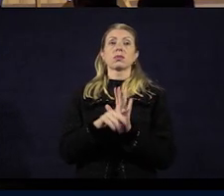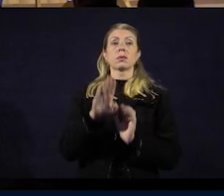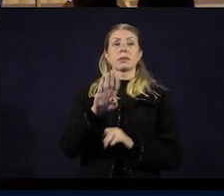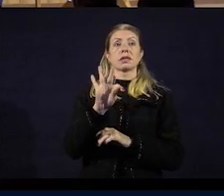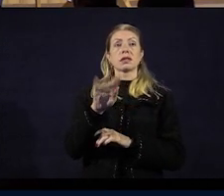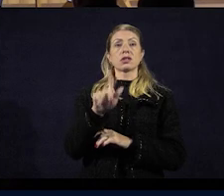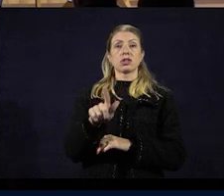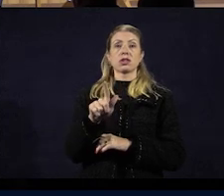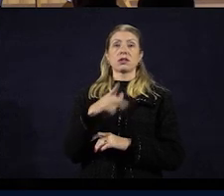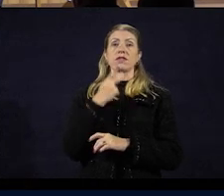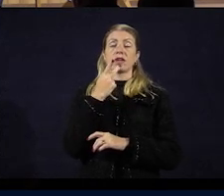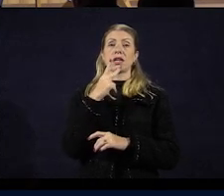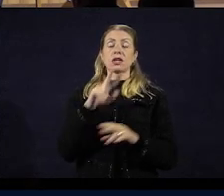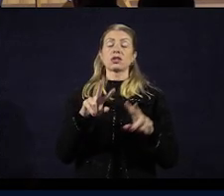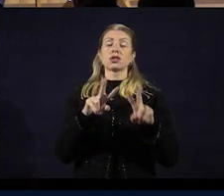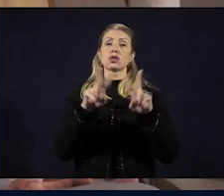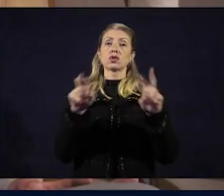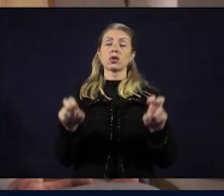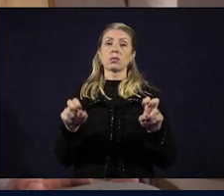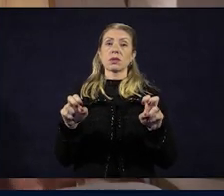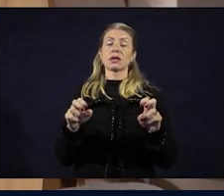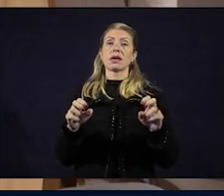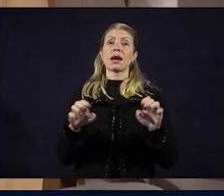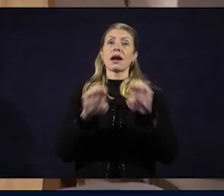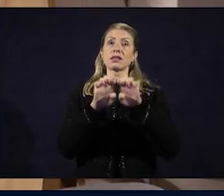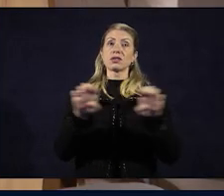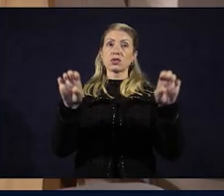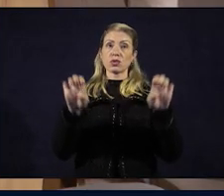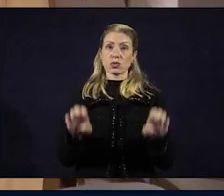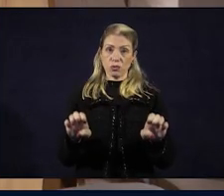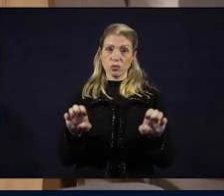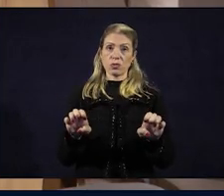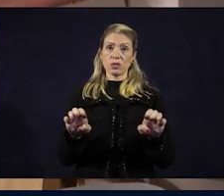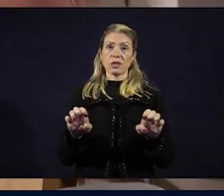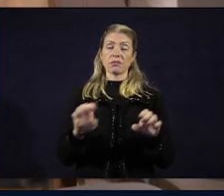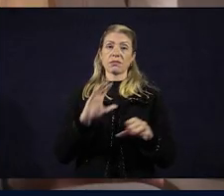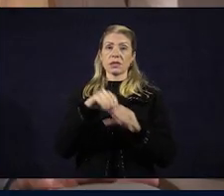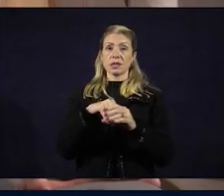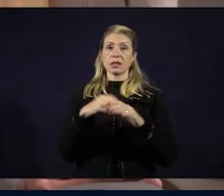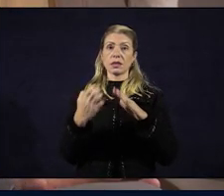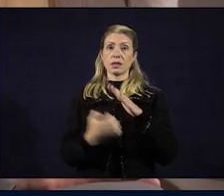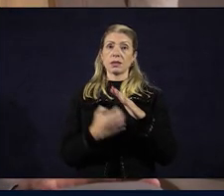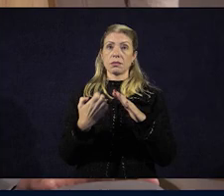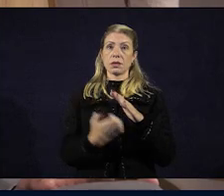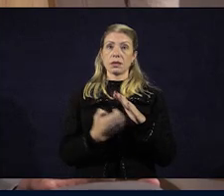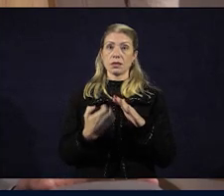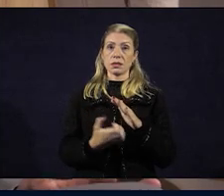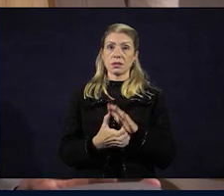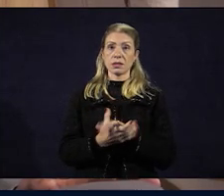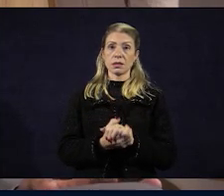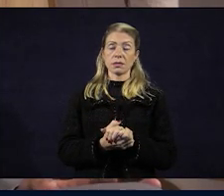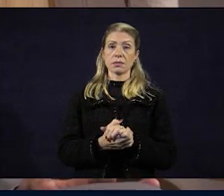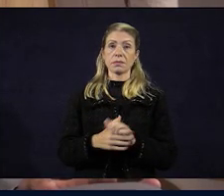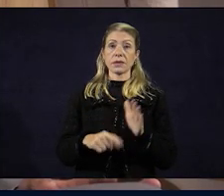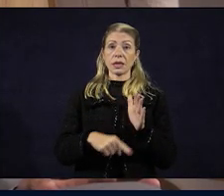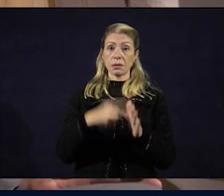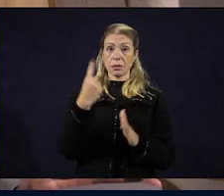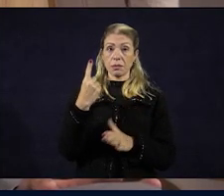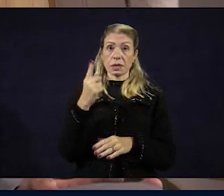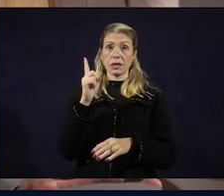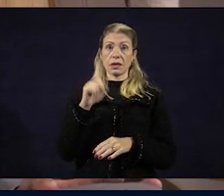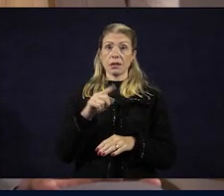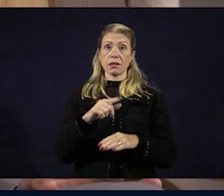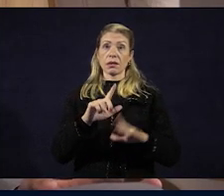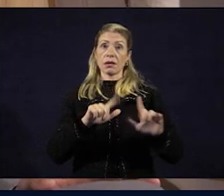infra. A gente tem trabalhado muito forte no Ministério da Infraestrutura, talvez em duas grandes frentes que eu posso resumir assim. A primeira delas é a